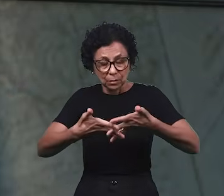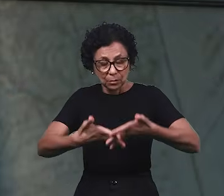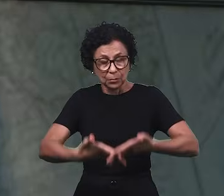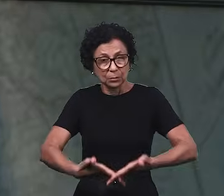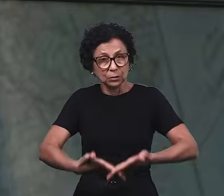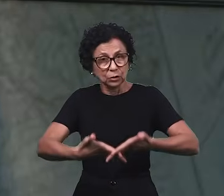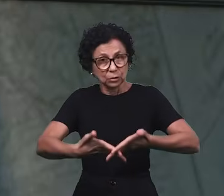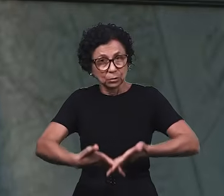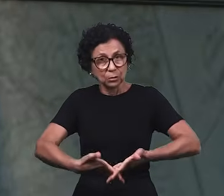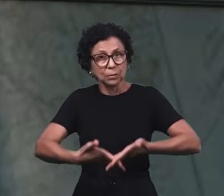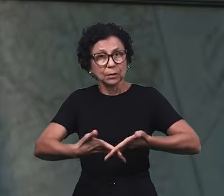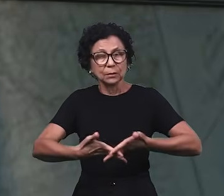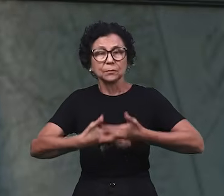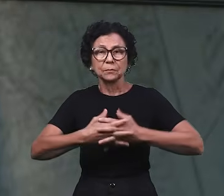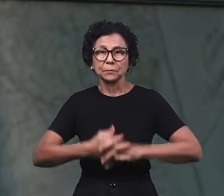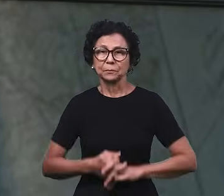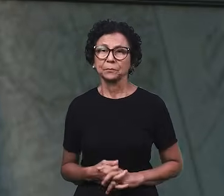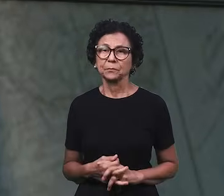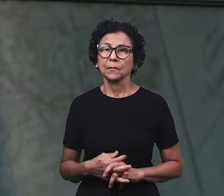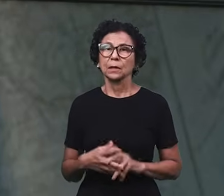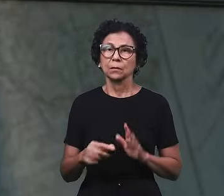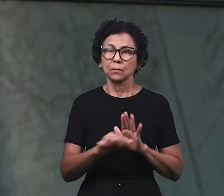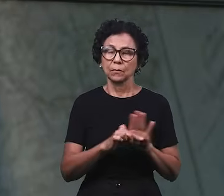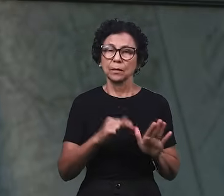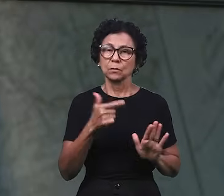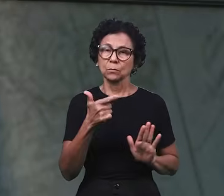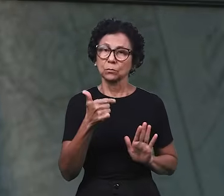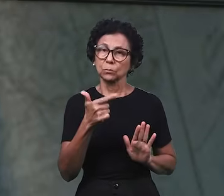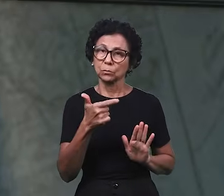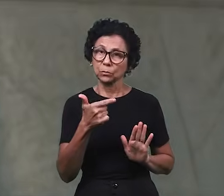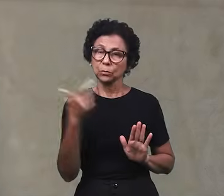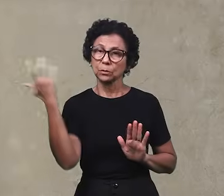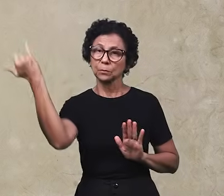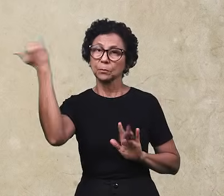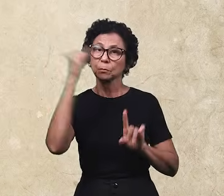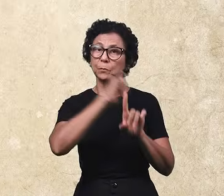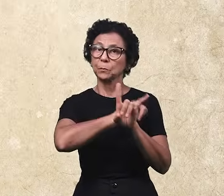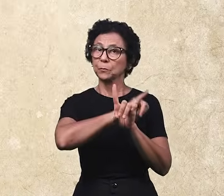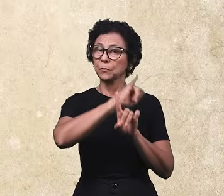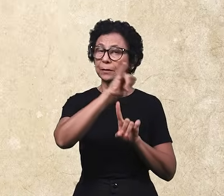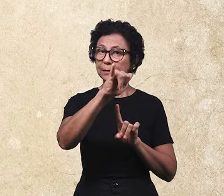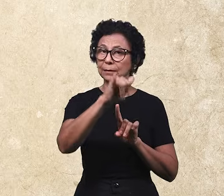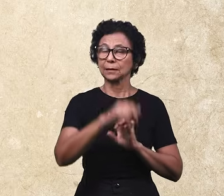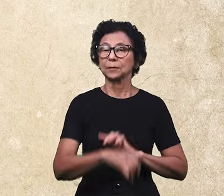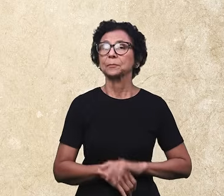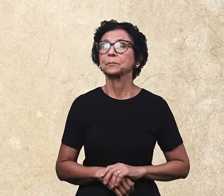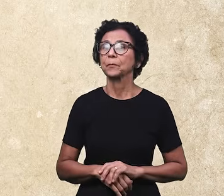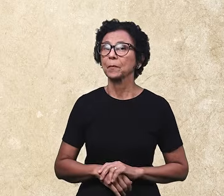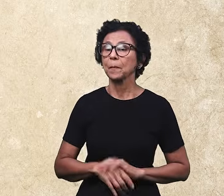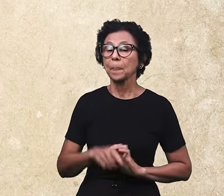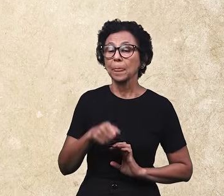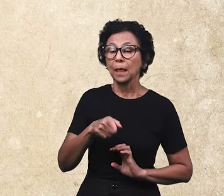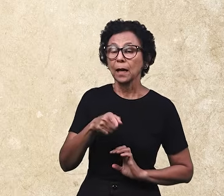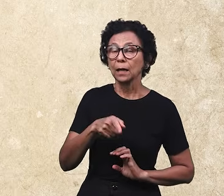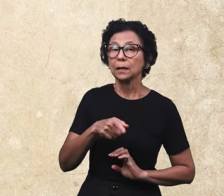a profecia dizia no verso 12 ainda, isso vos será por